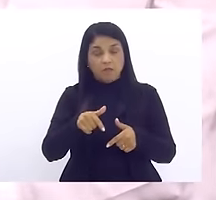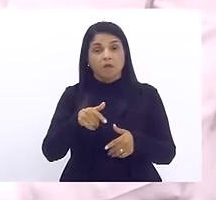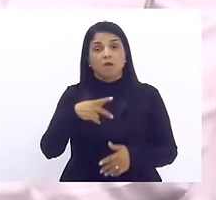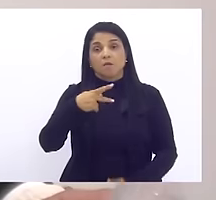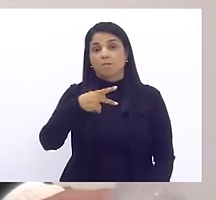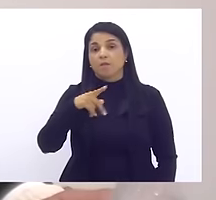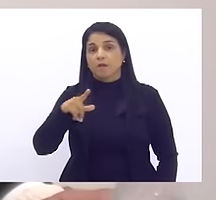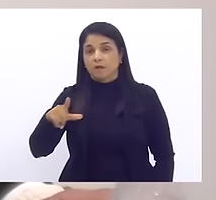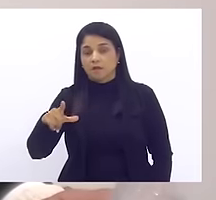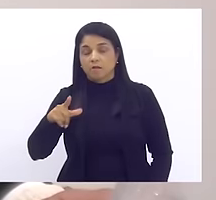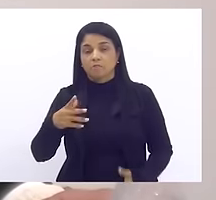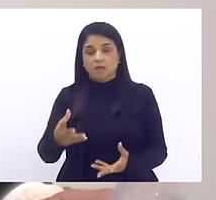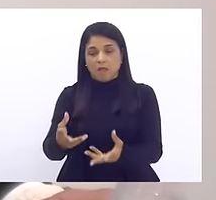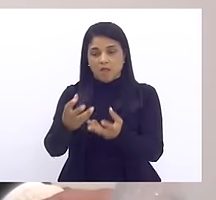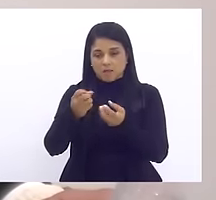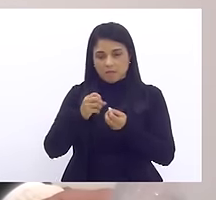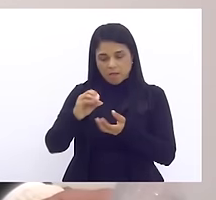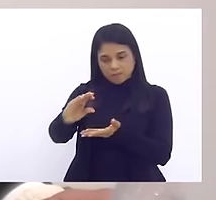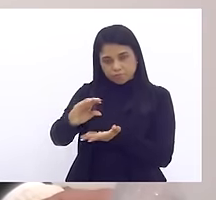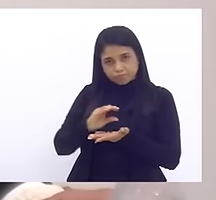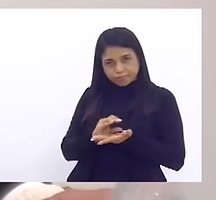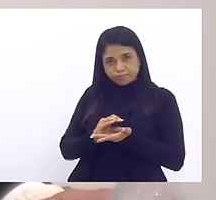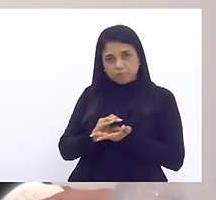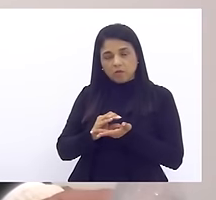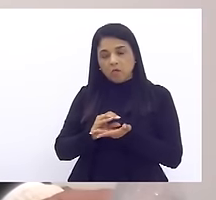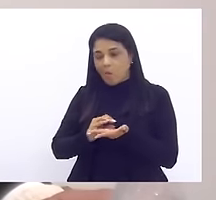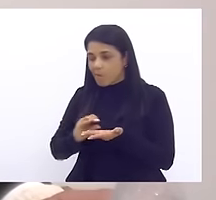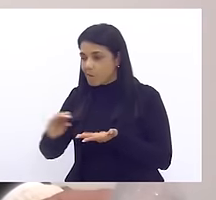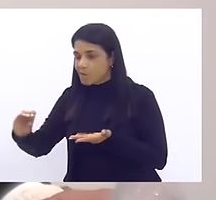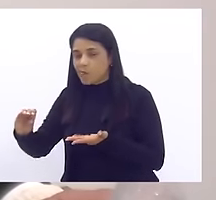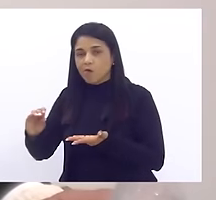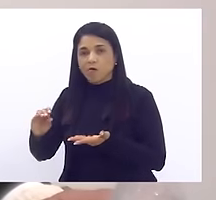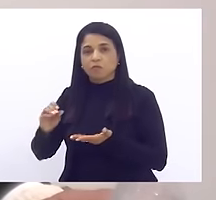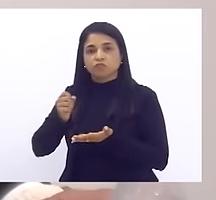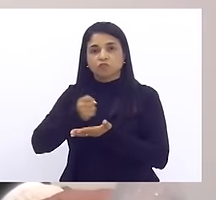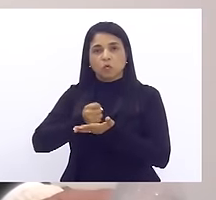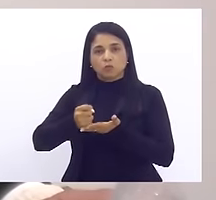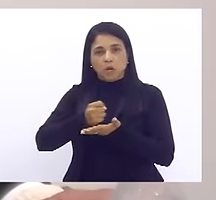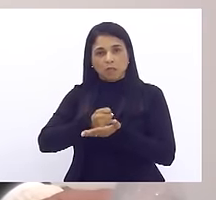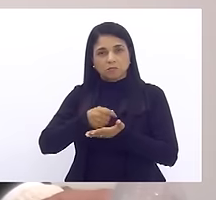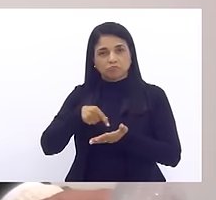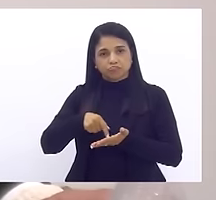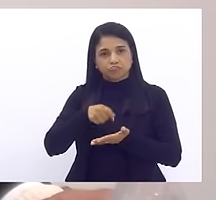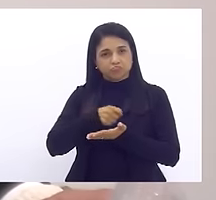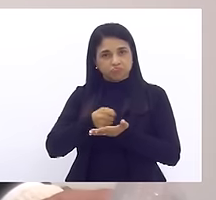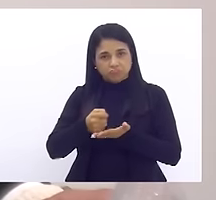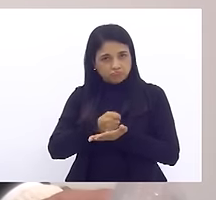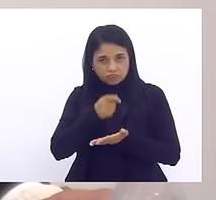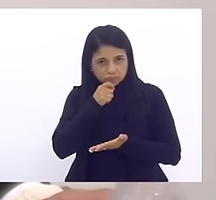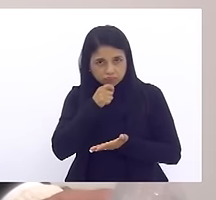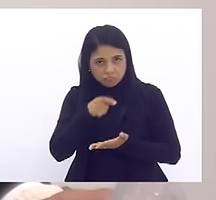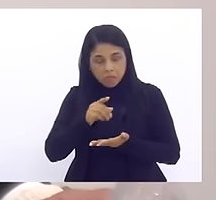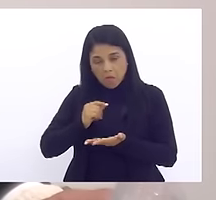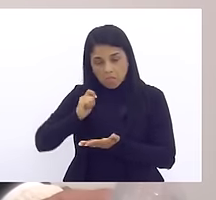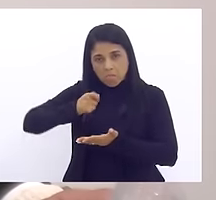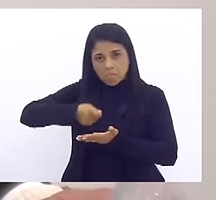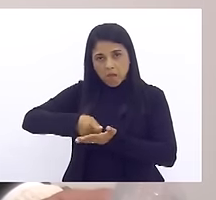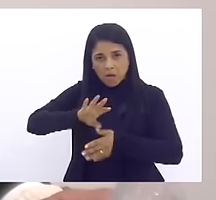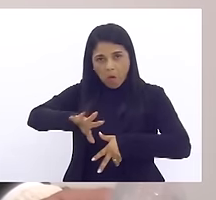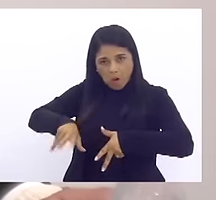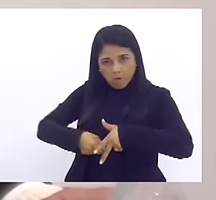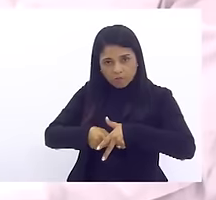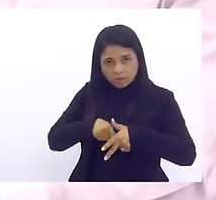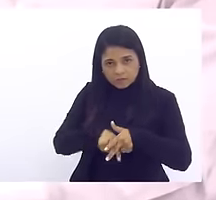ou Repassa algum valor alguém que não está previsto em contrato a pele paga propina alguém vou